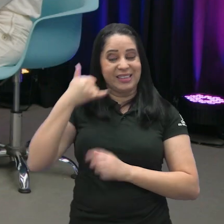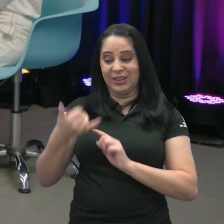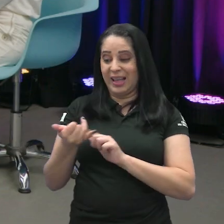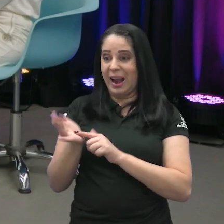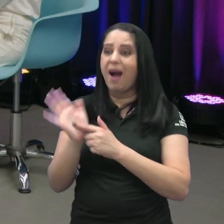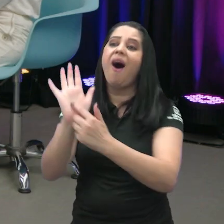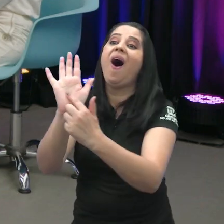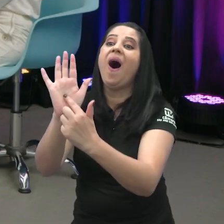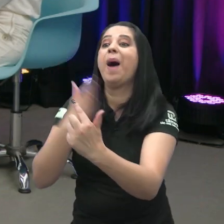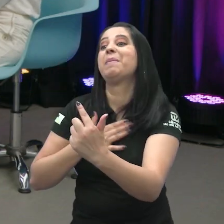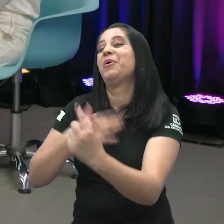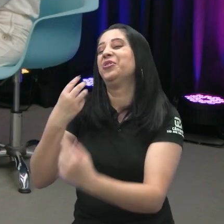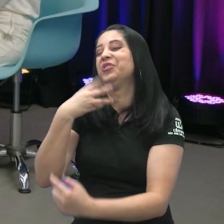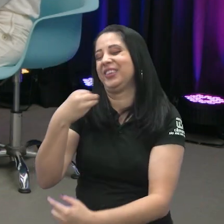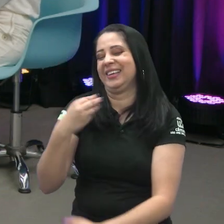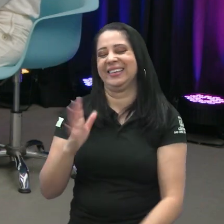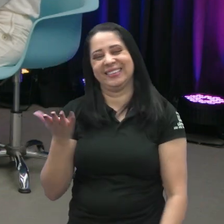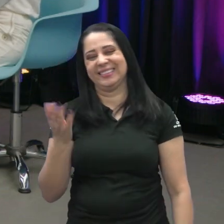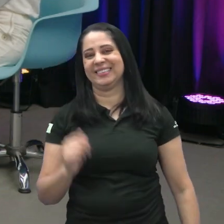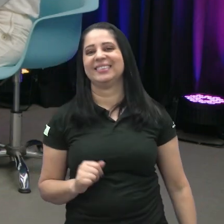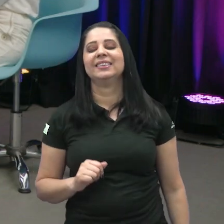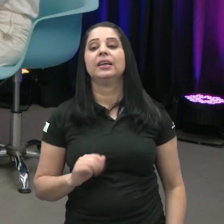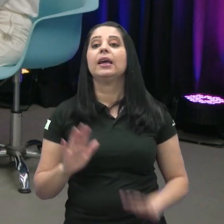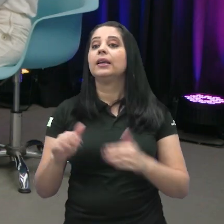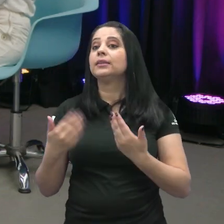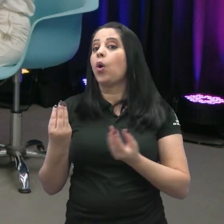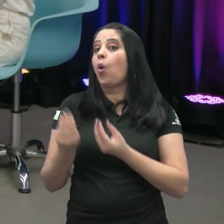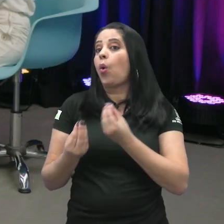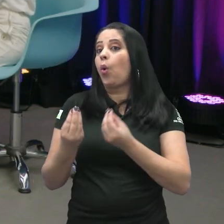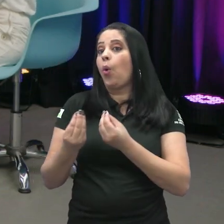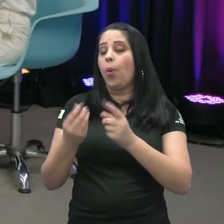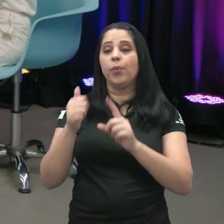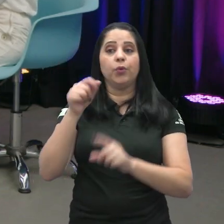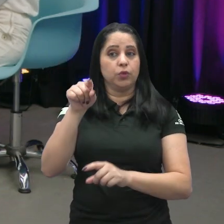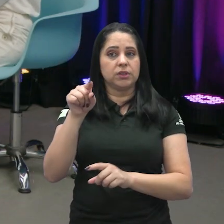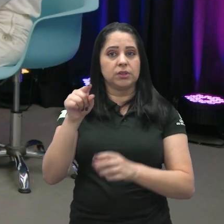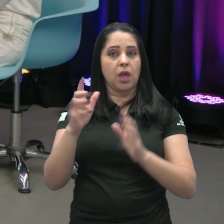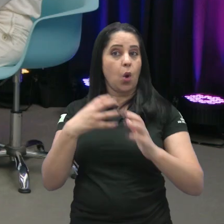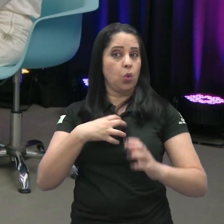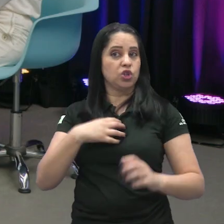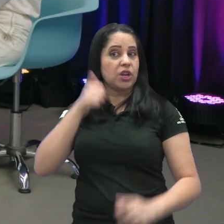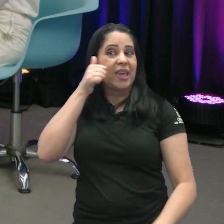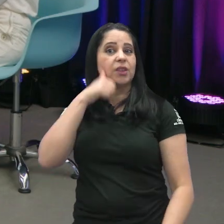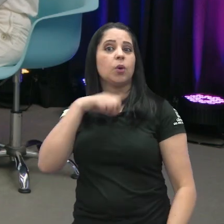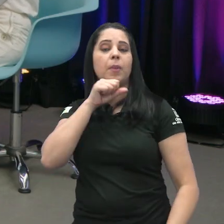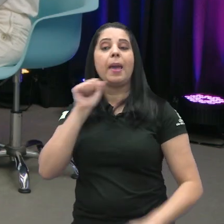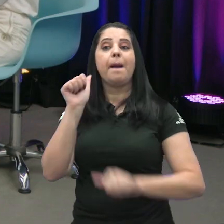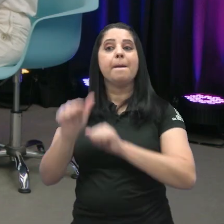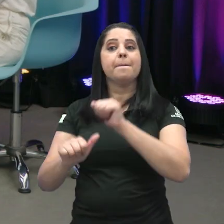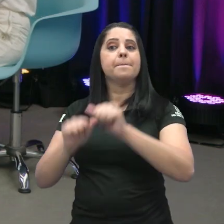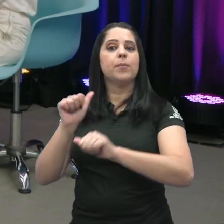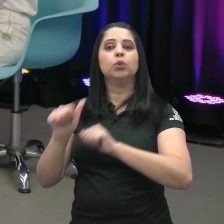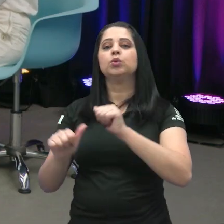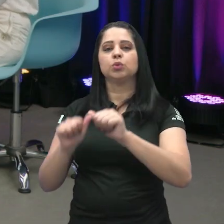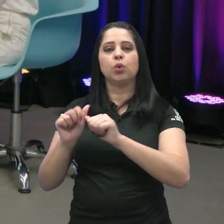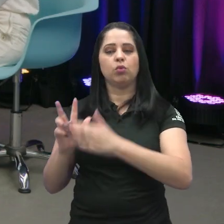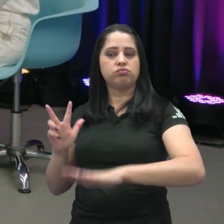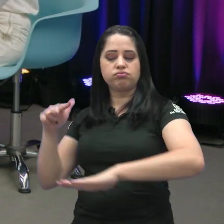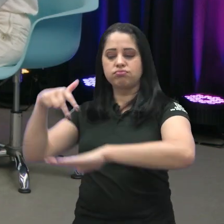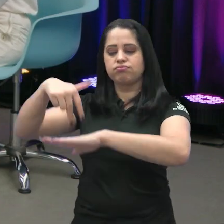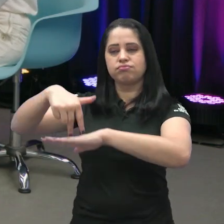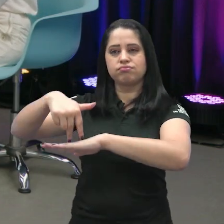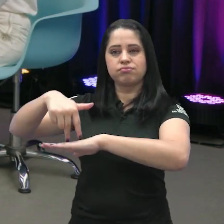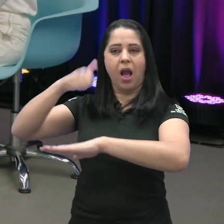fazer isso. Como a maternidade moldou sua visão sobre empoderamento feminino e desenvolvimento